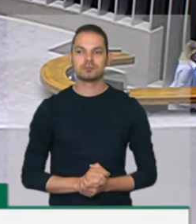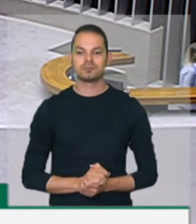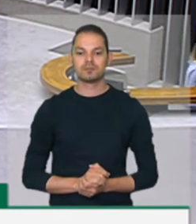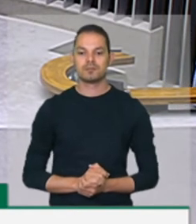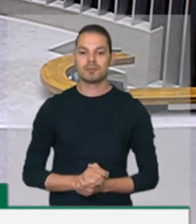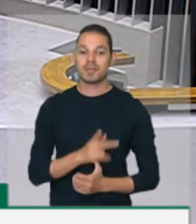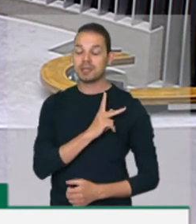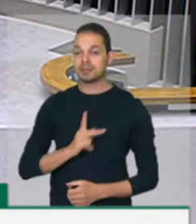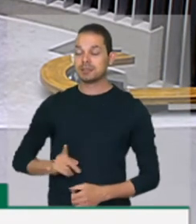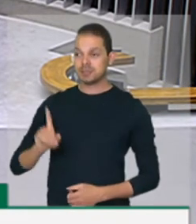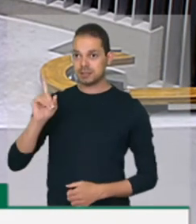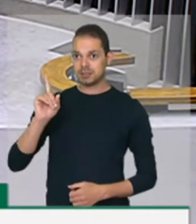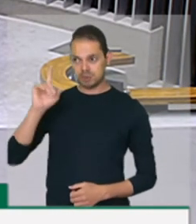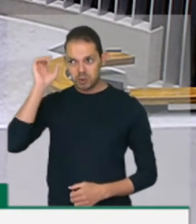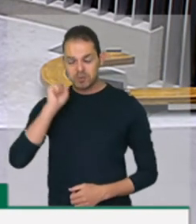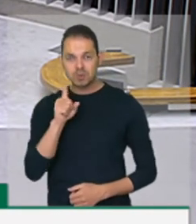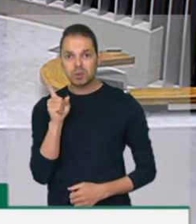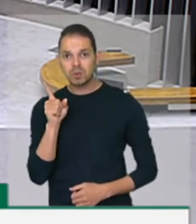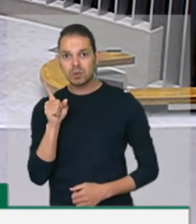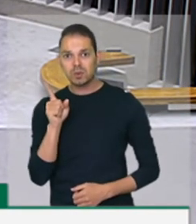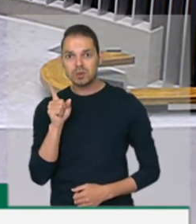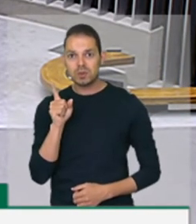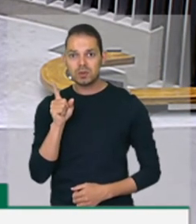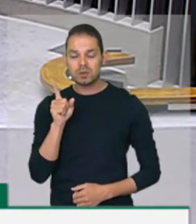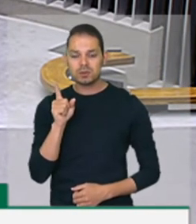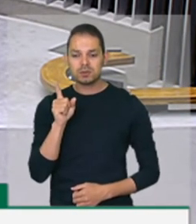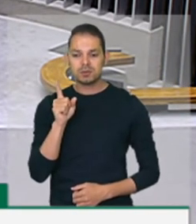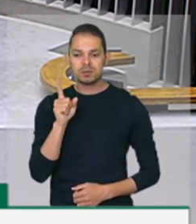Presidente, me escuta?